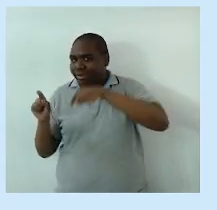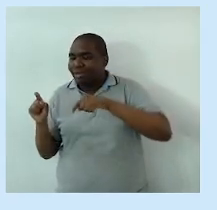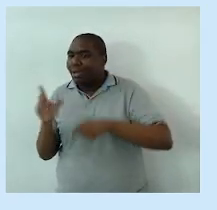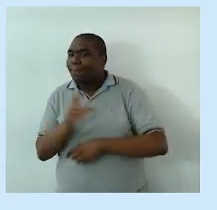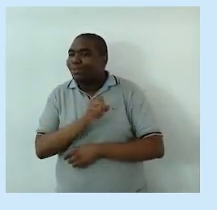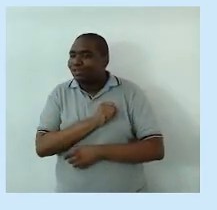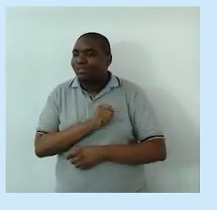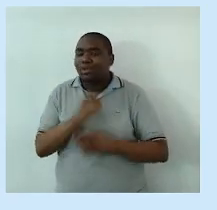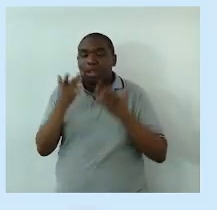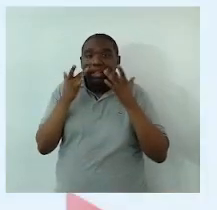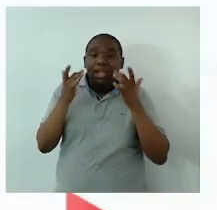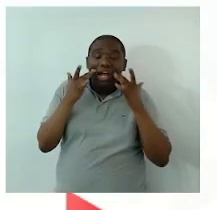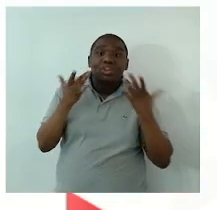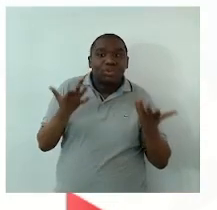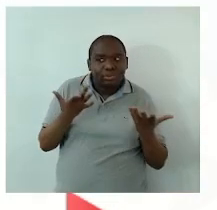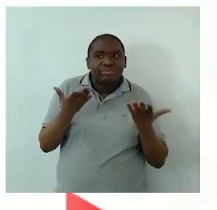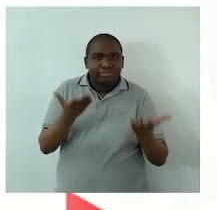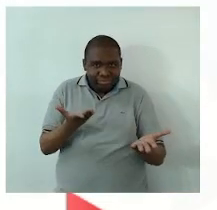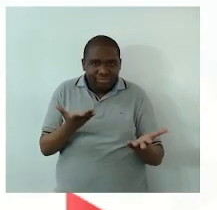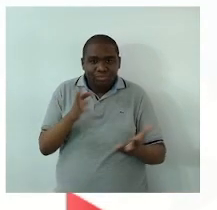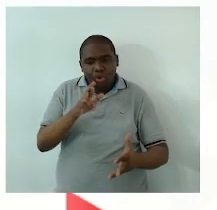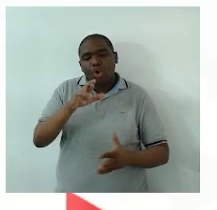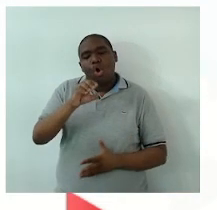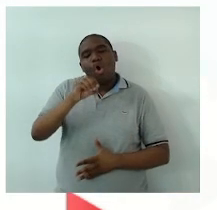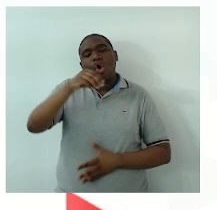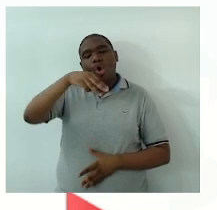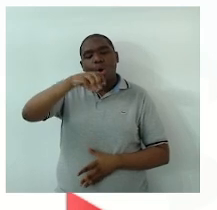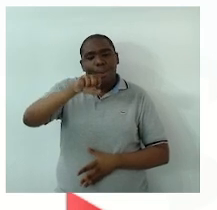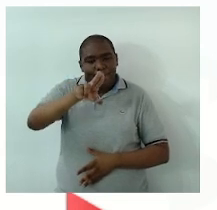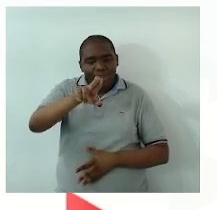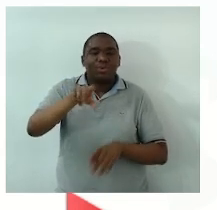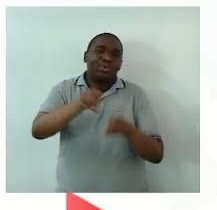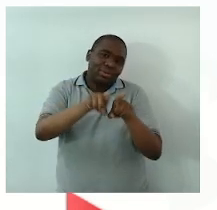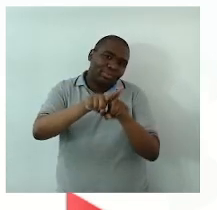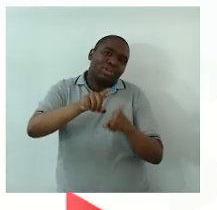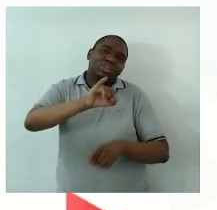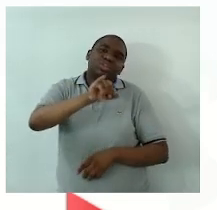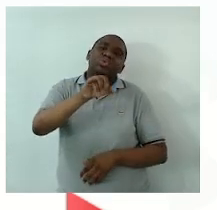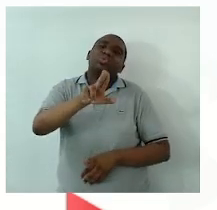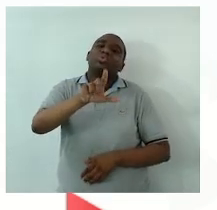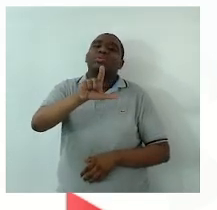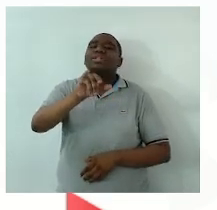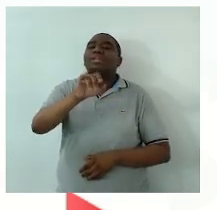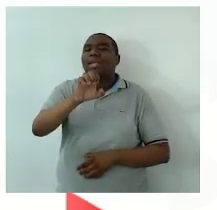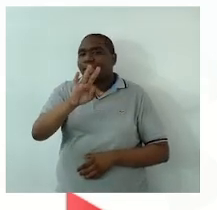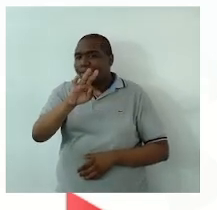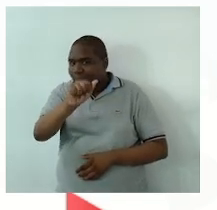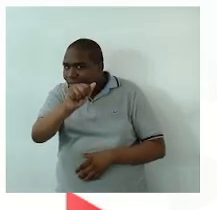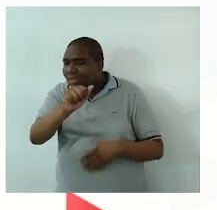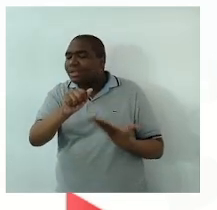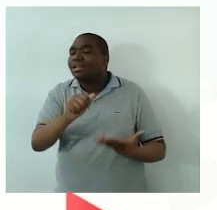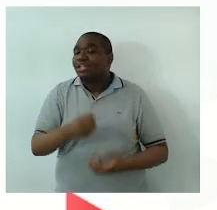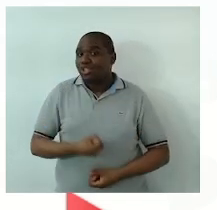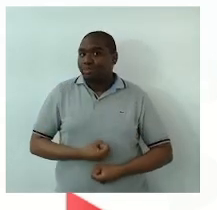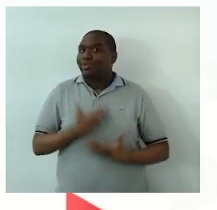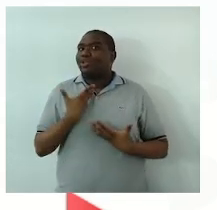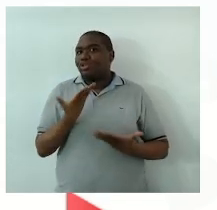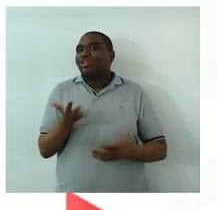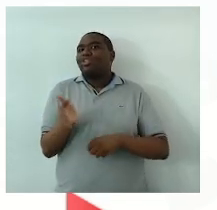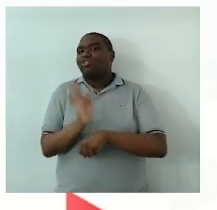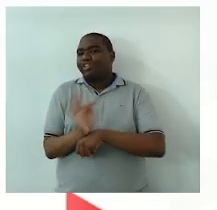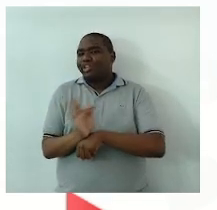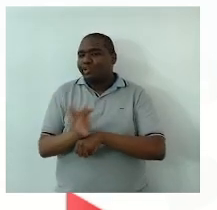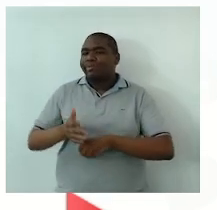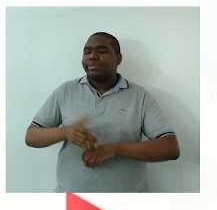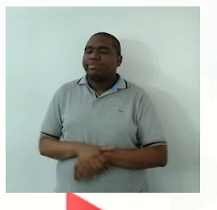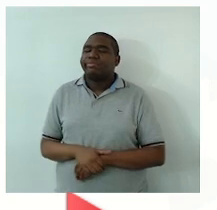será? Vamos ver. Romeu e Julieta, né? Então, Amor, Sublime Amor foi inspirado em Romeu e Julieta, que